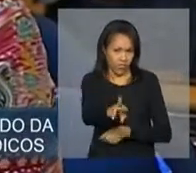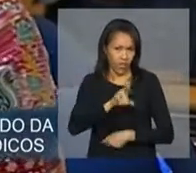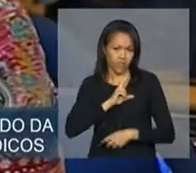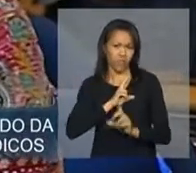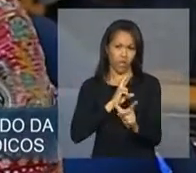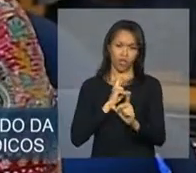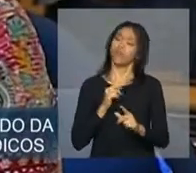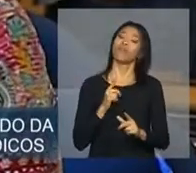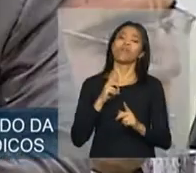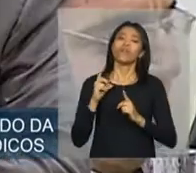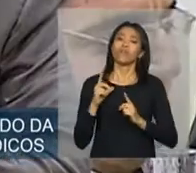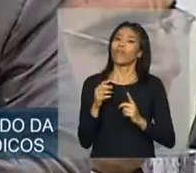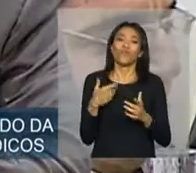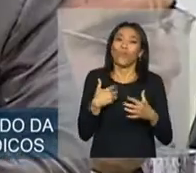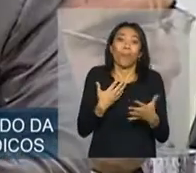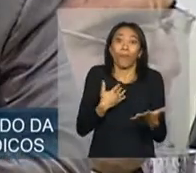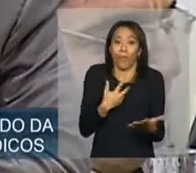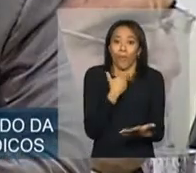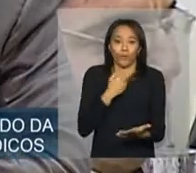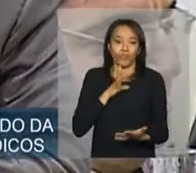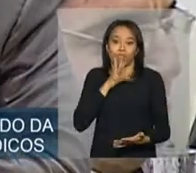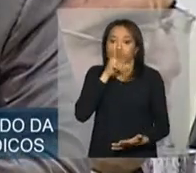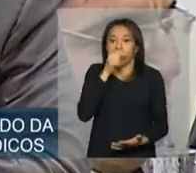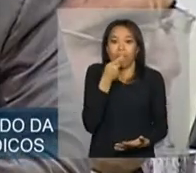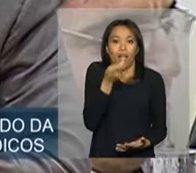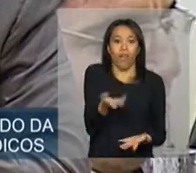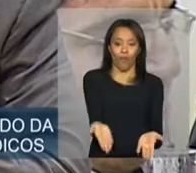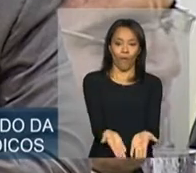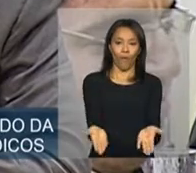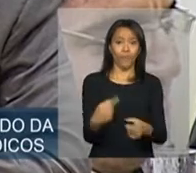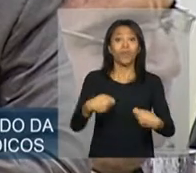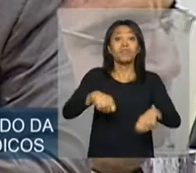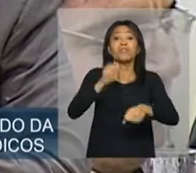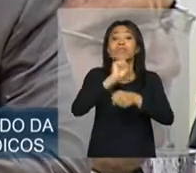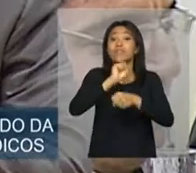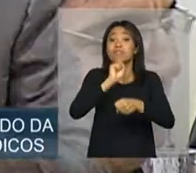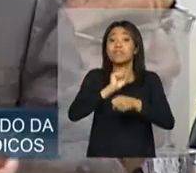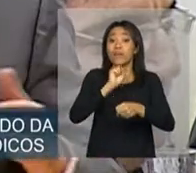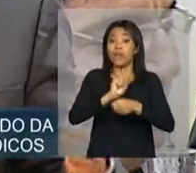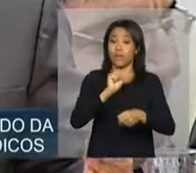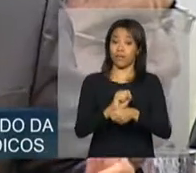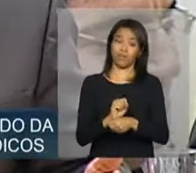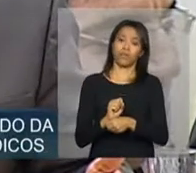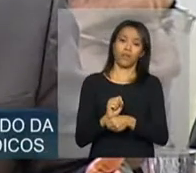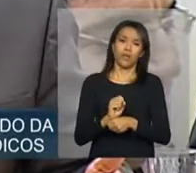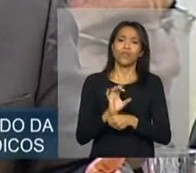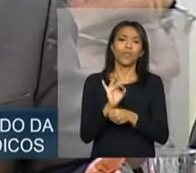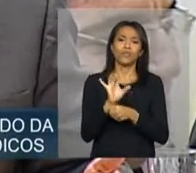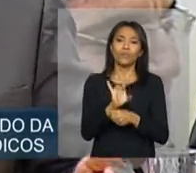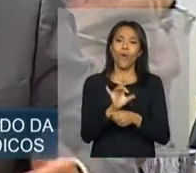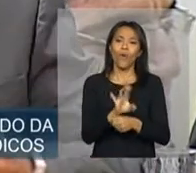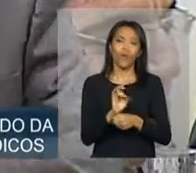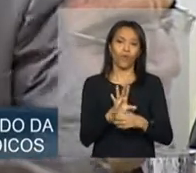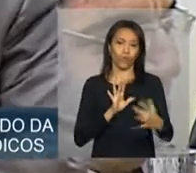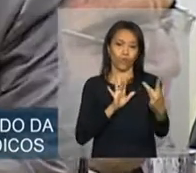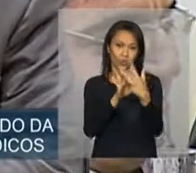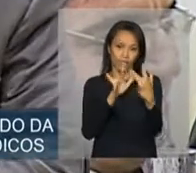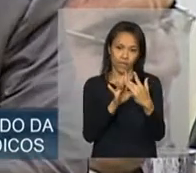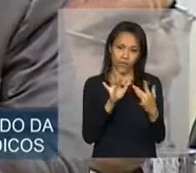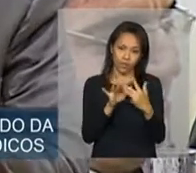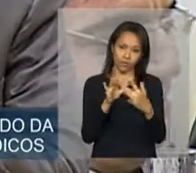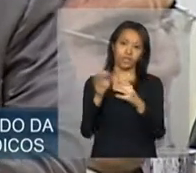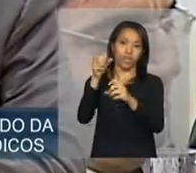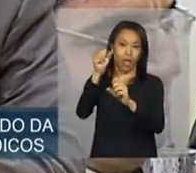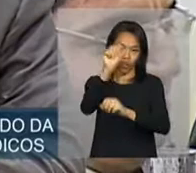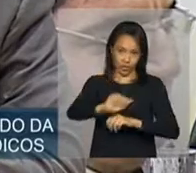não tem como falar isso nesse momento porque preciso do retorno não só com a organização pan-americana de saúde